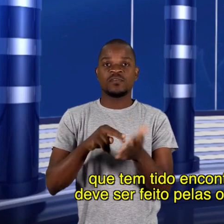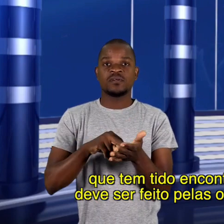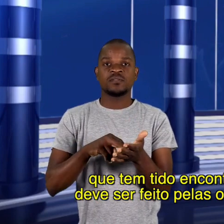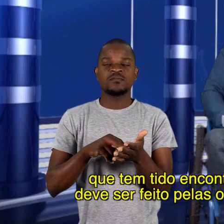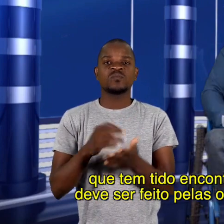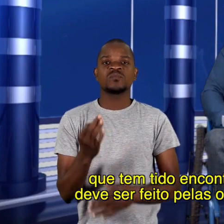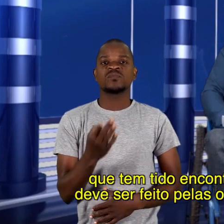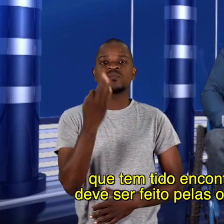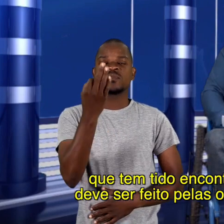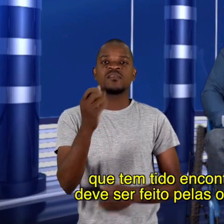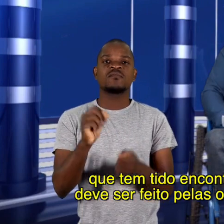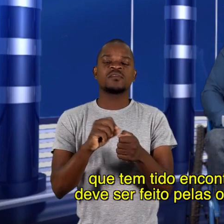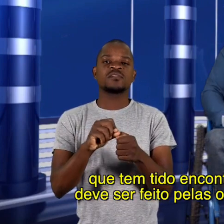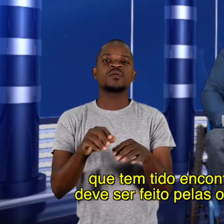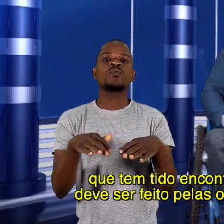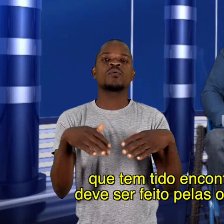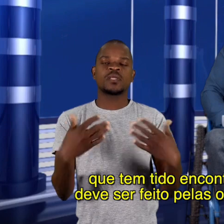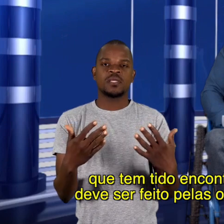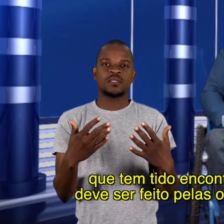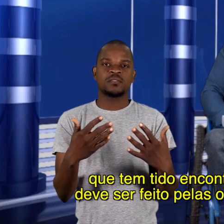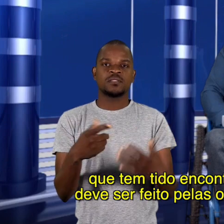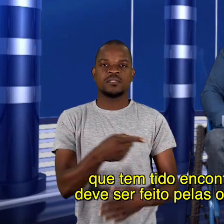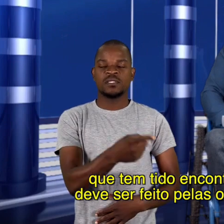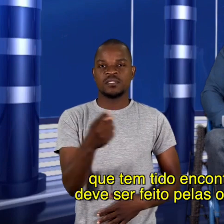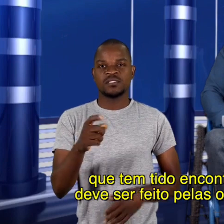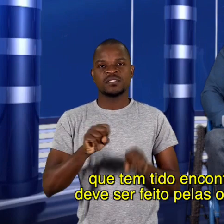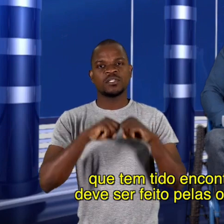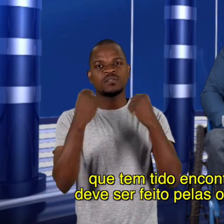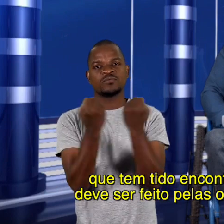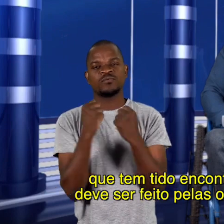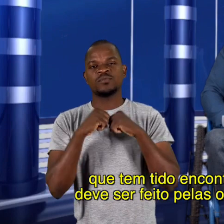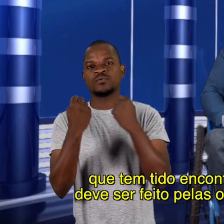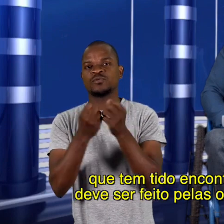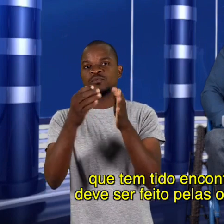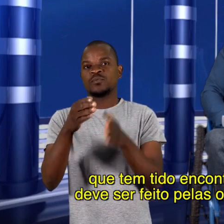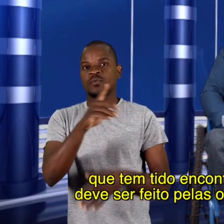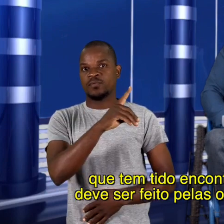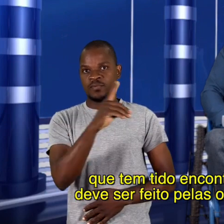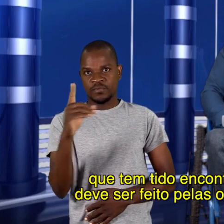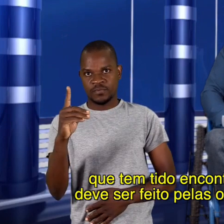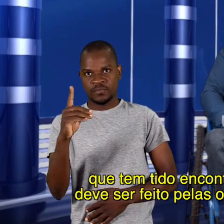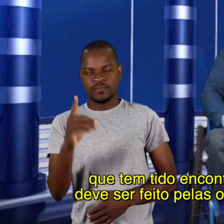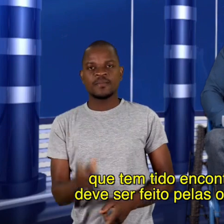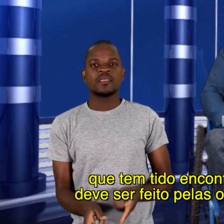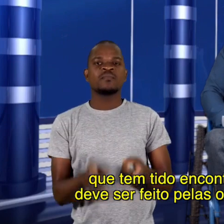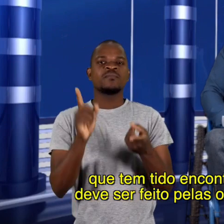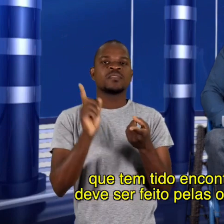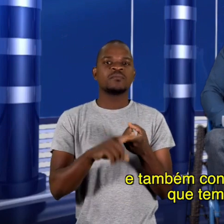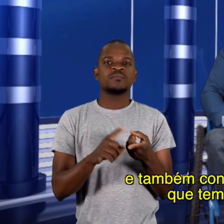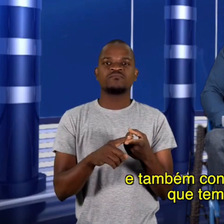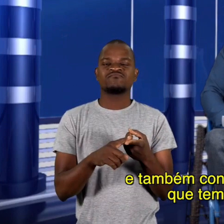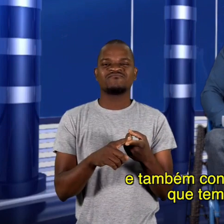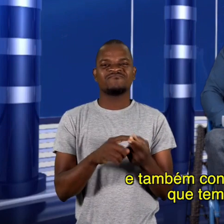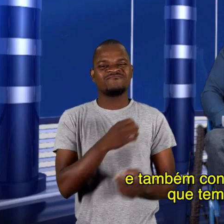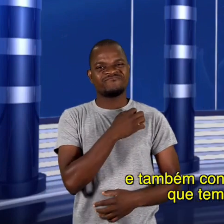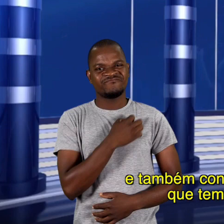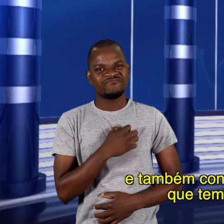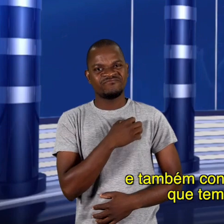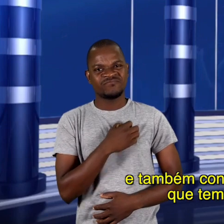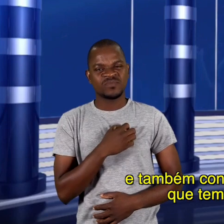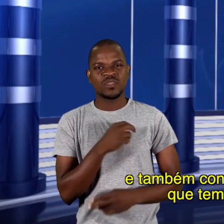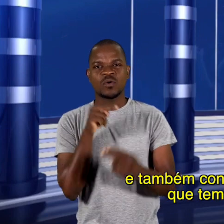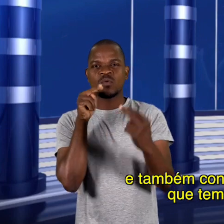-feiras, para planificar o que deve ser feito pelas organizações de pessoas com deficiência e também